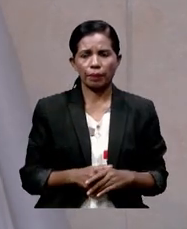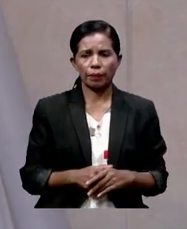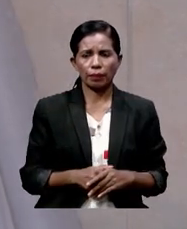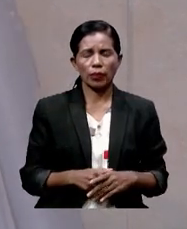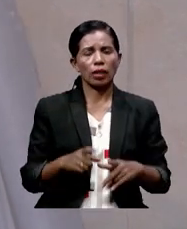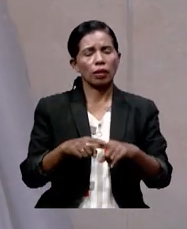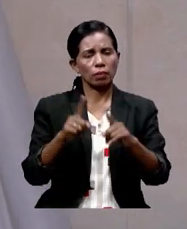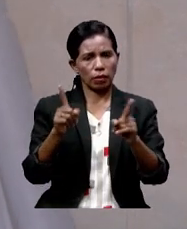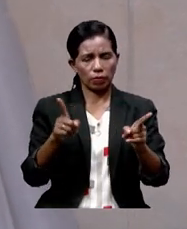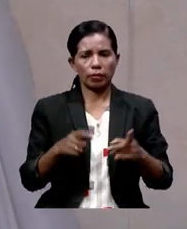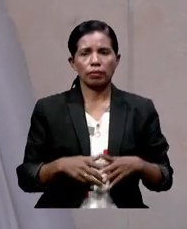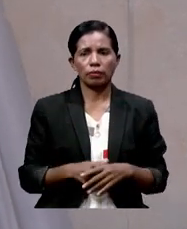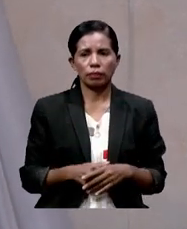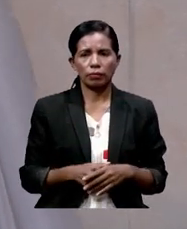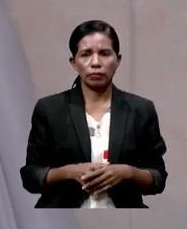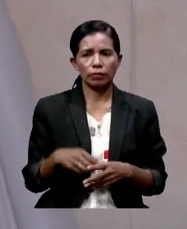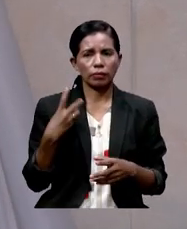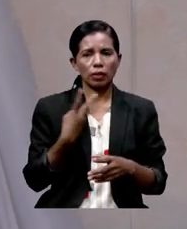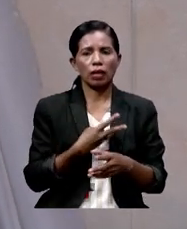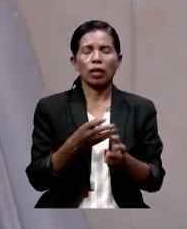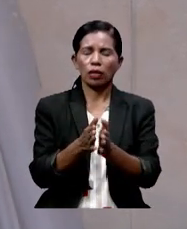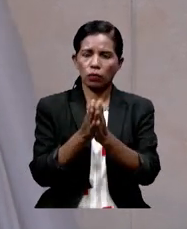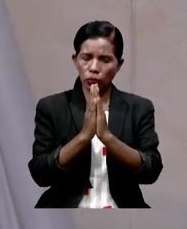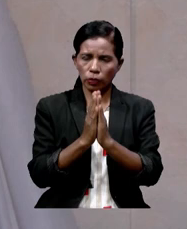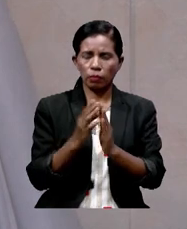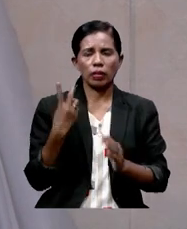Mai ve kita masuk sebagai kenyaan.